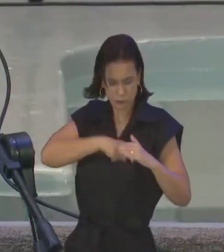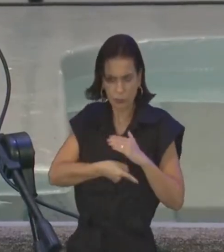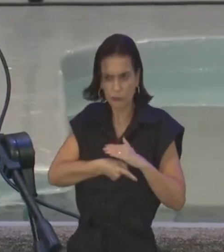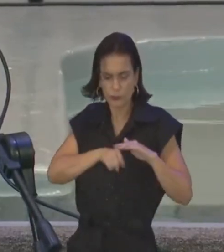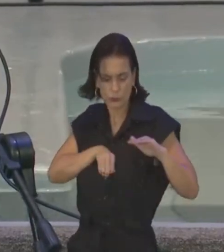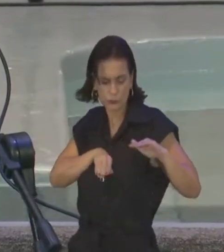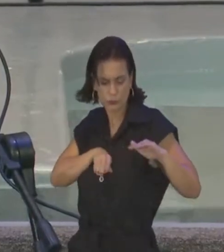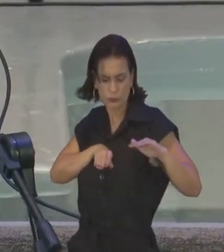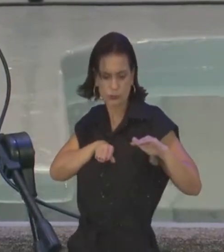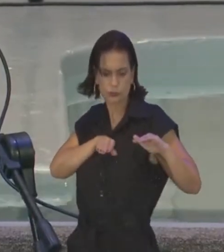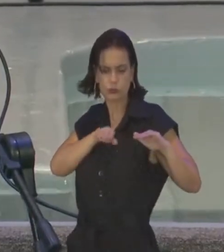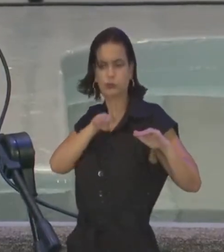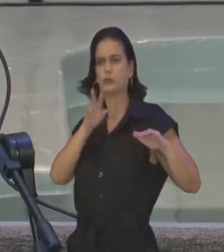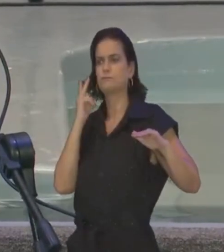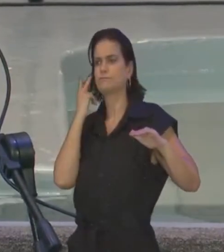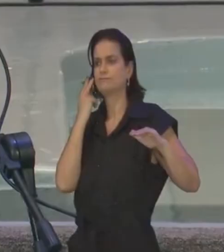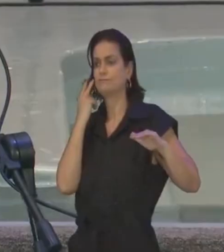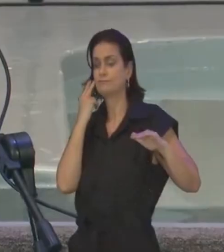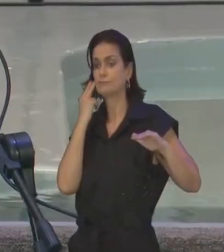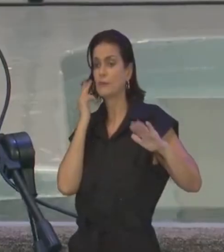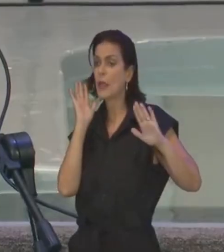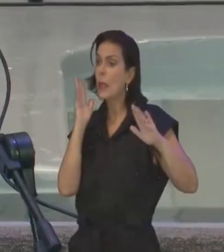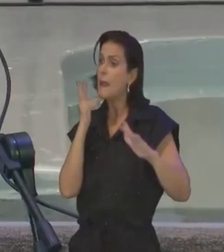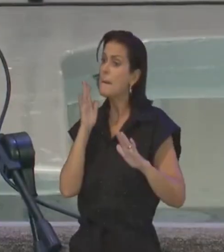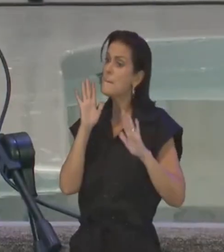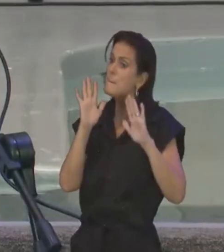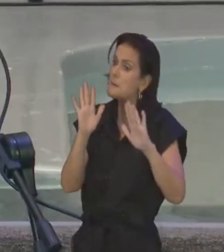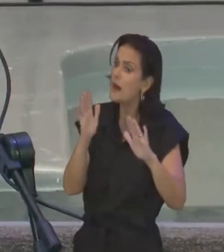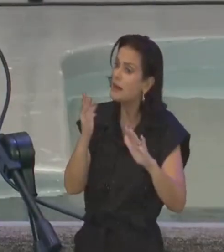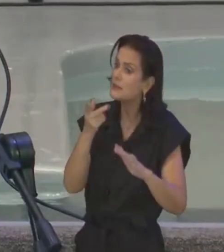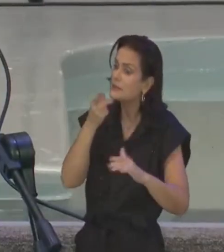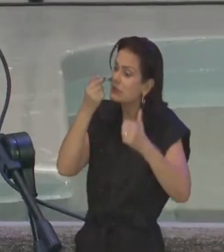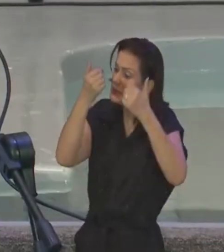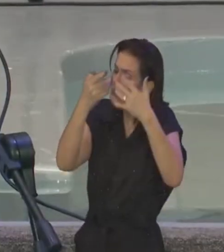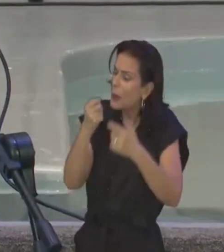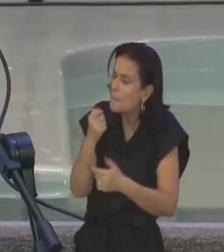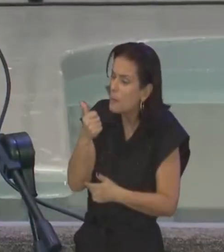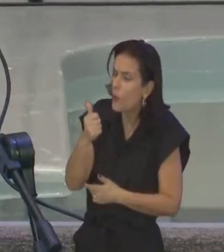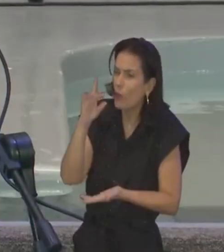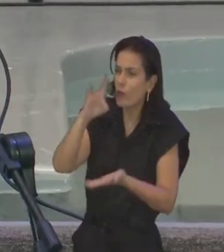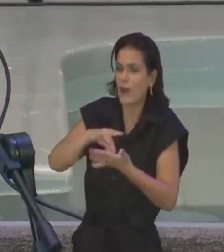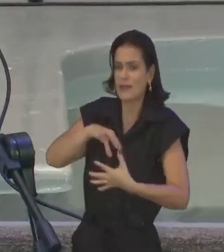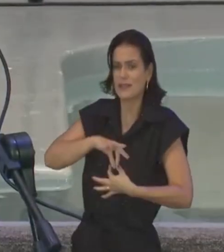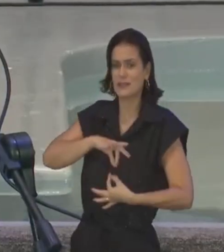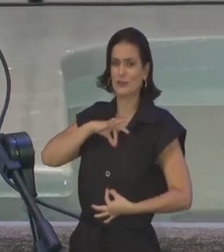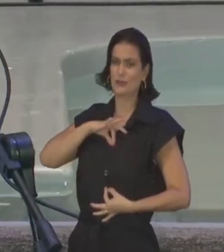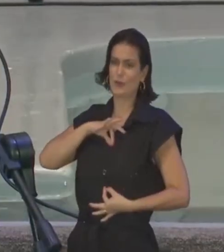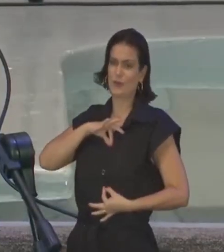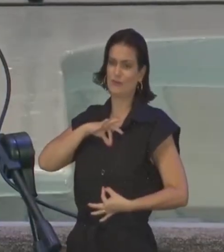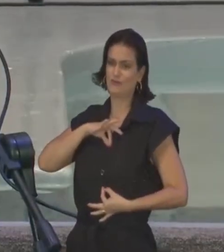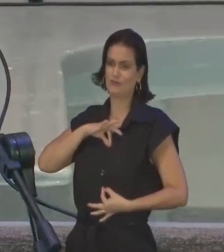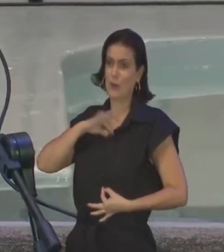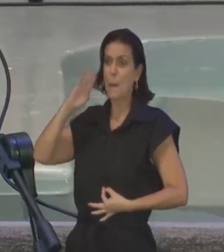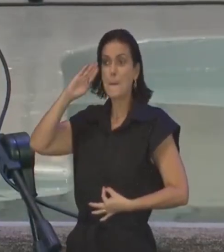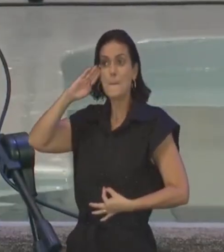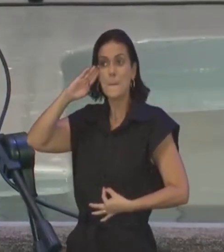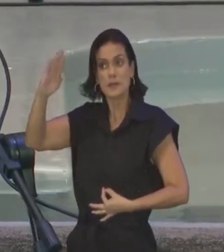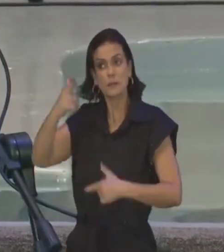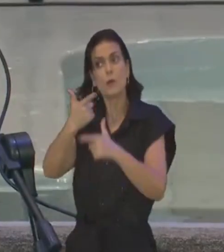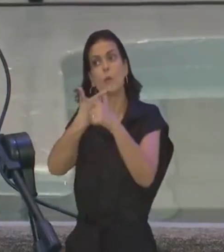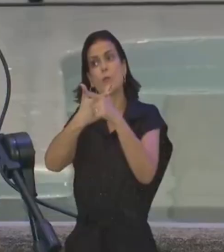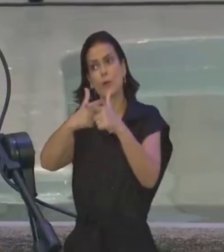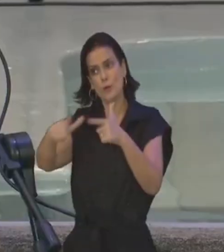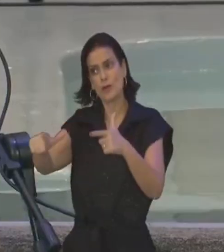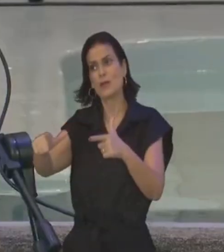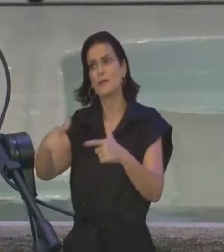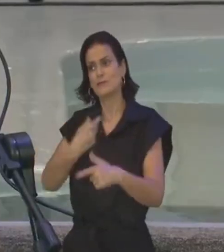Mas como eu disse no início, pouco se fala da realidade espiritual, que é o principal problema do ser